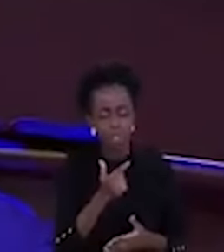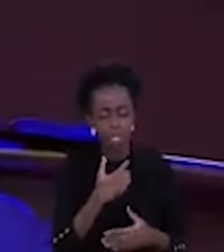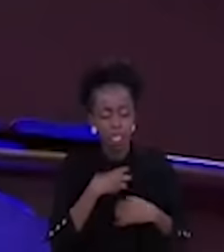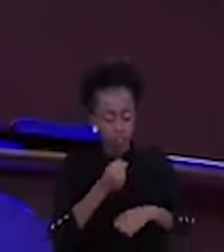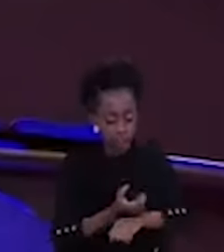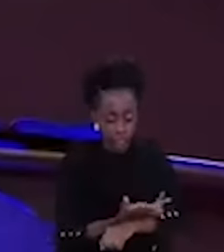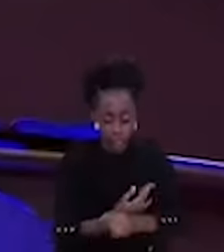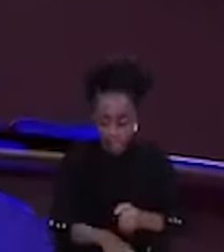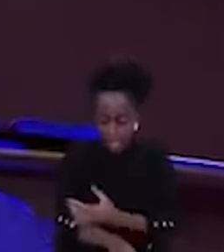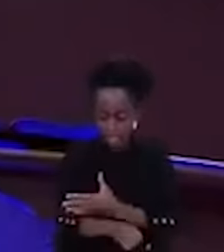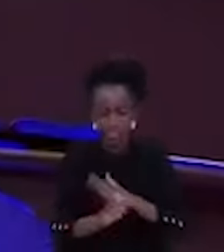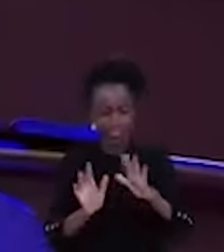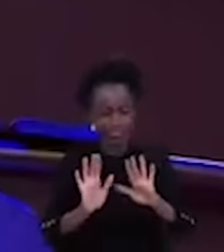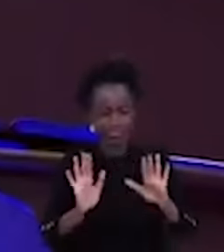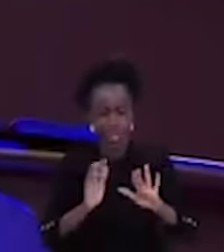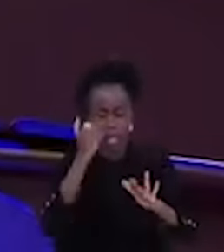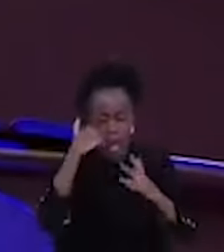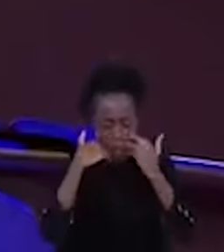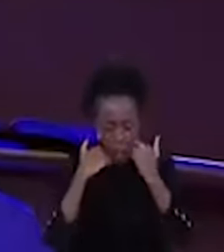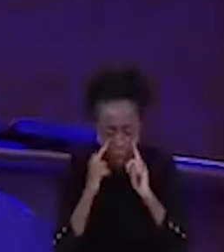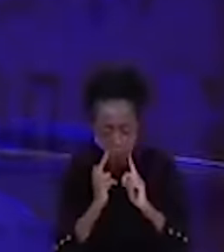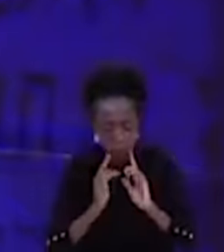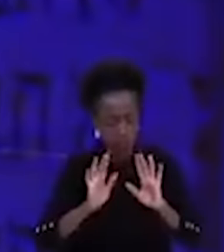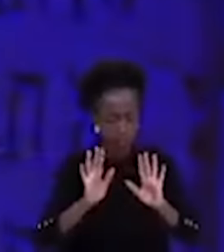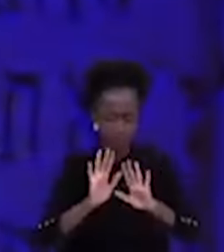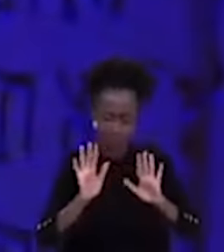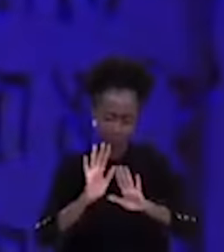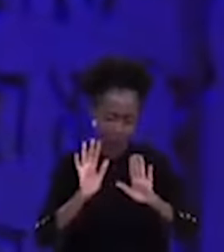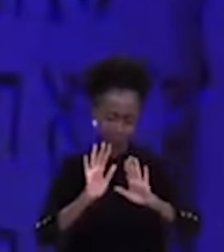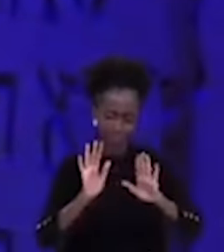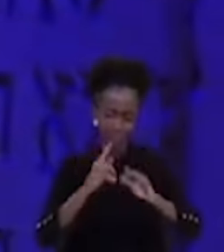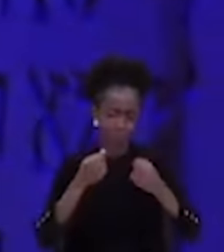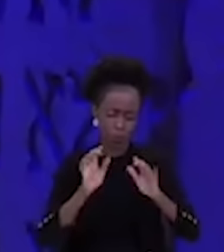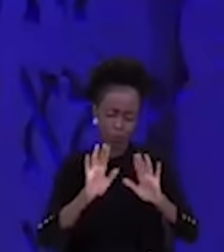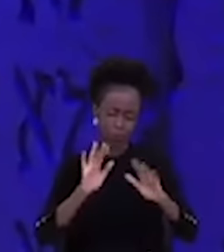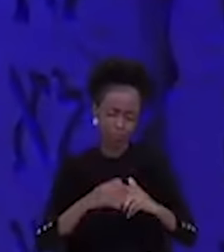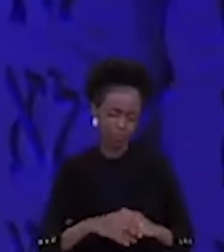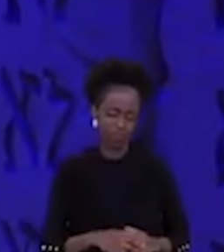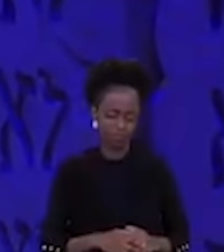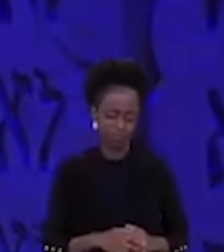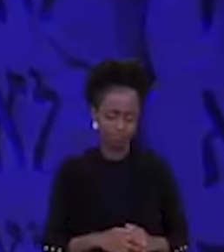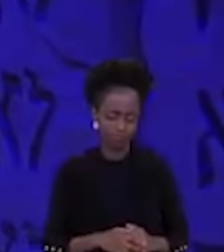arrepio, você não tem que chorar, você não tem que